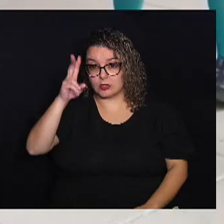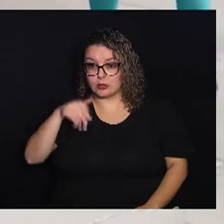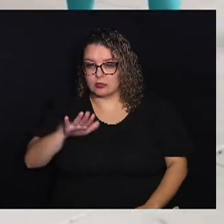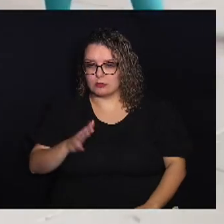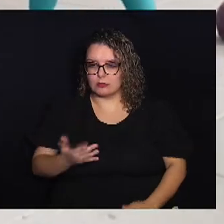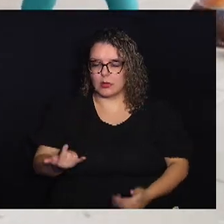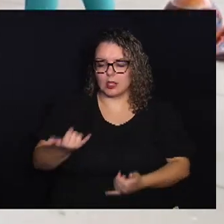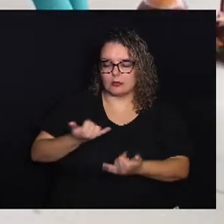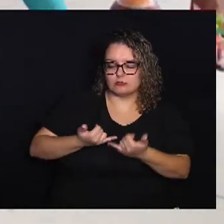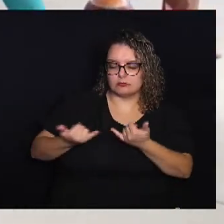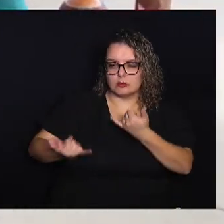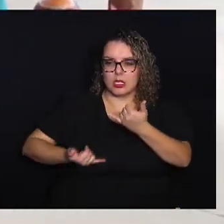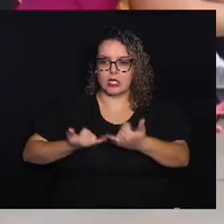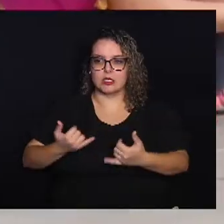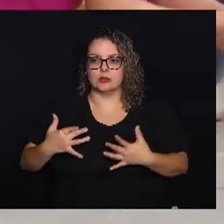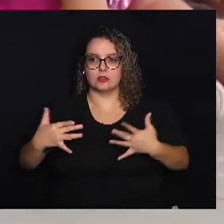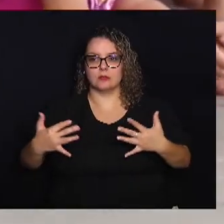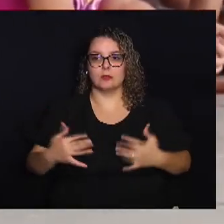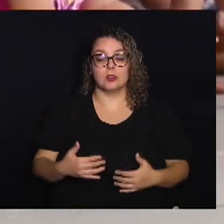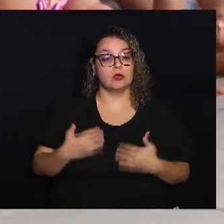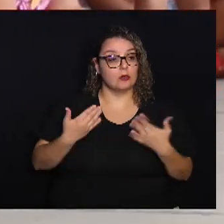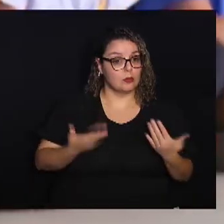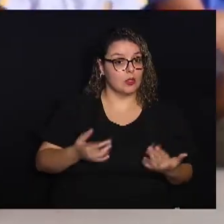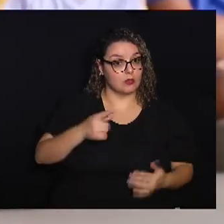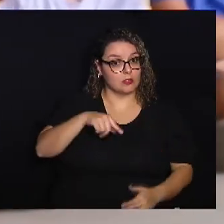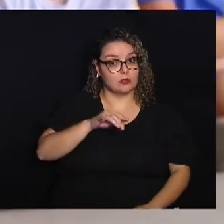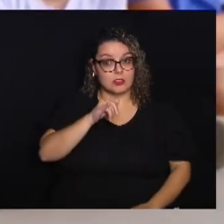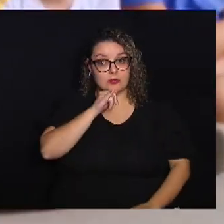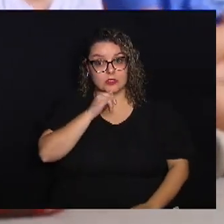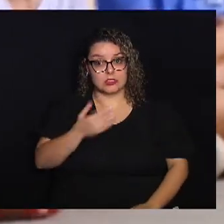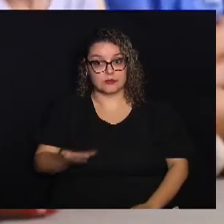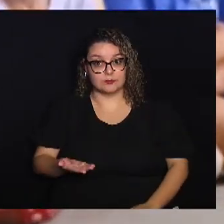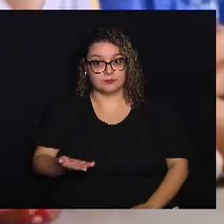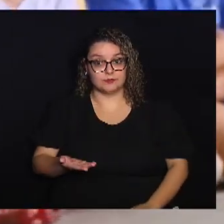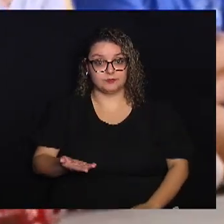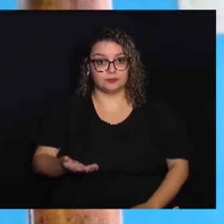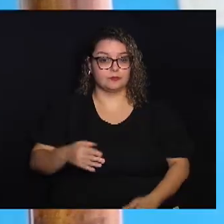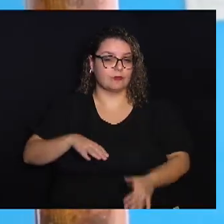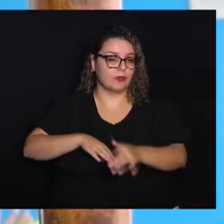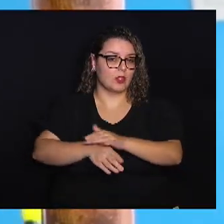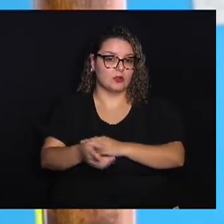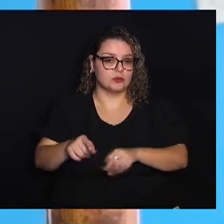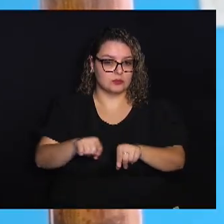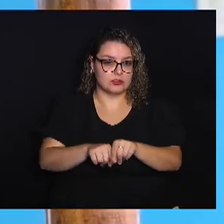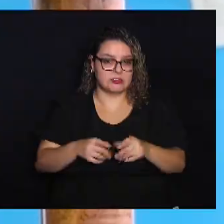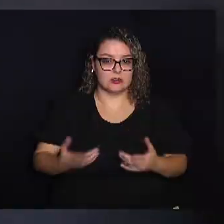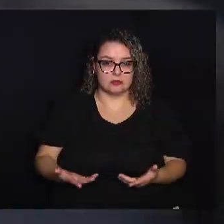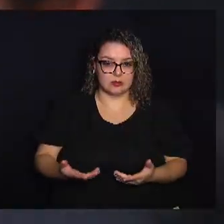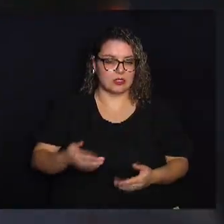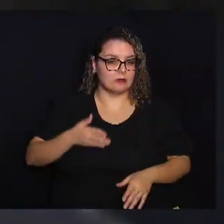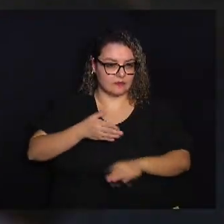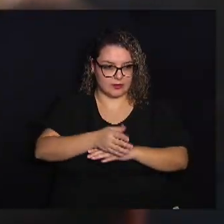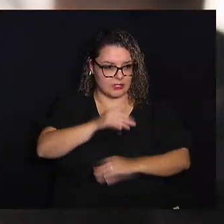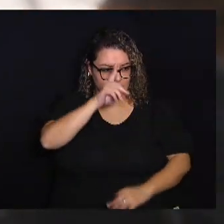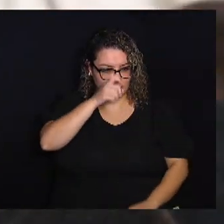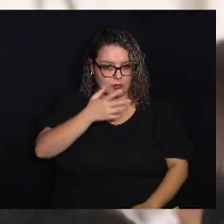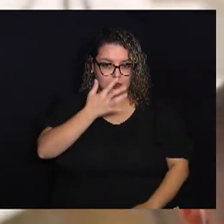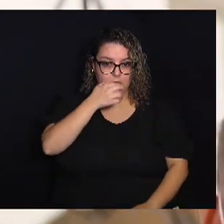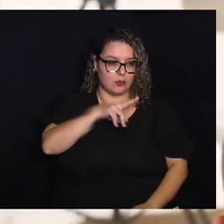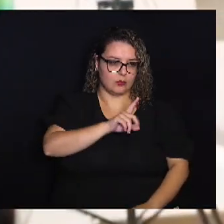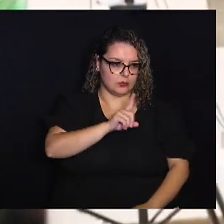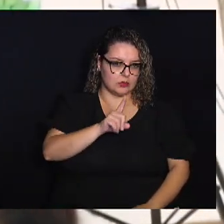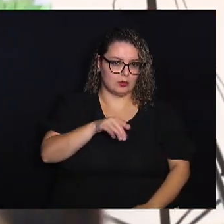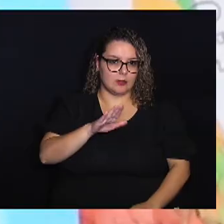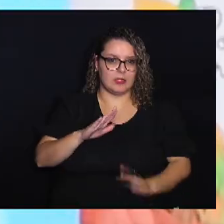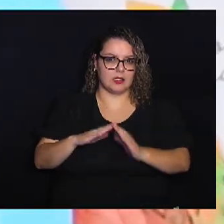com a plateia. Bom, e vocês, por exemplo, costumam também ir aos hospitais? Ou não? É